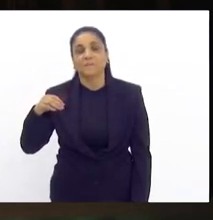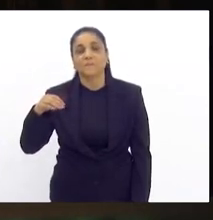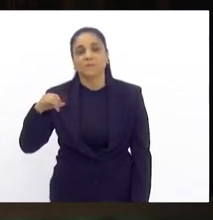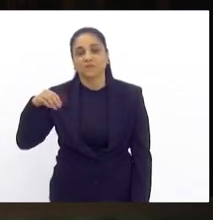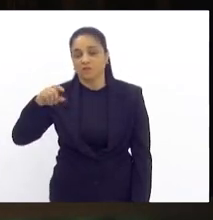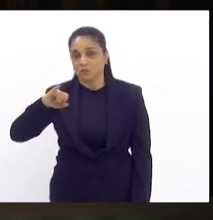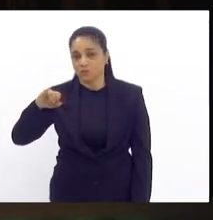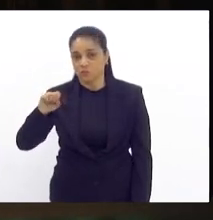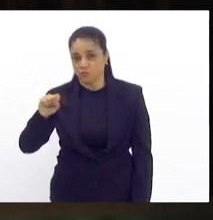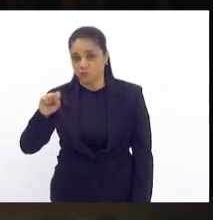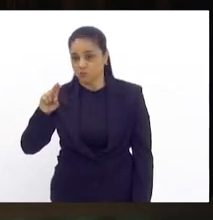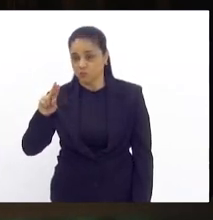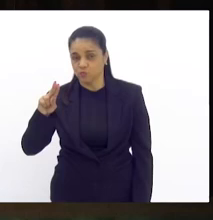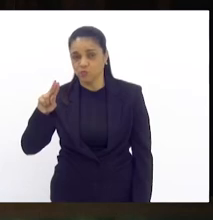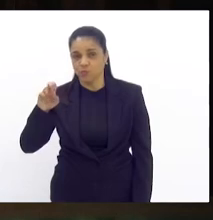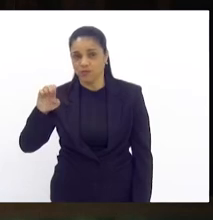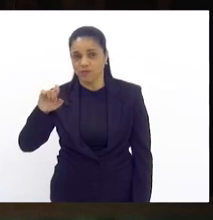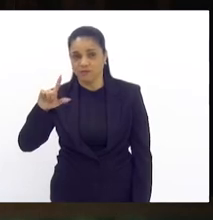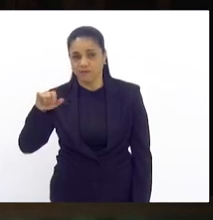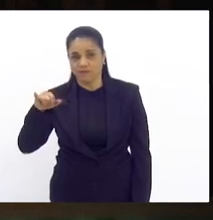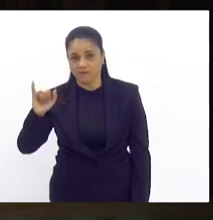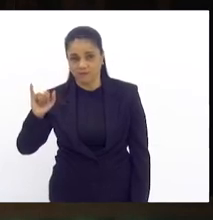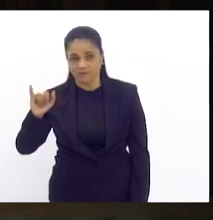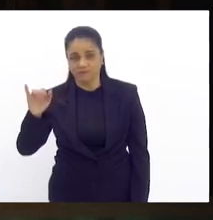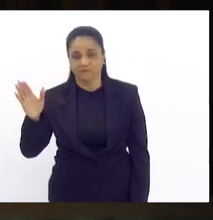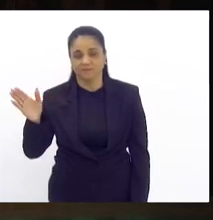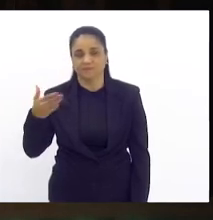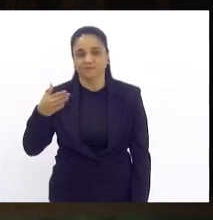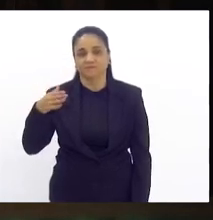Primeiro Sargenta Sueli Medeiros Andrade Paraíso.